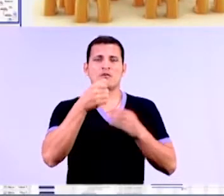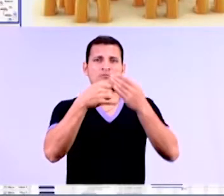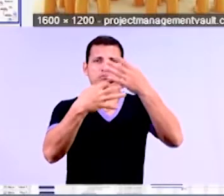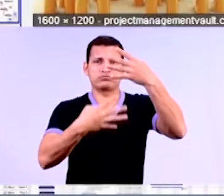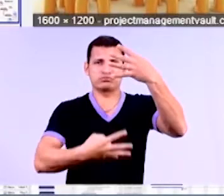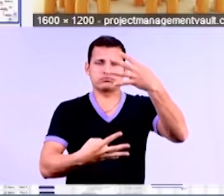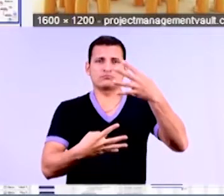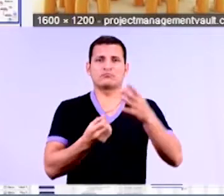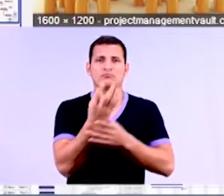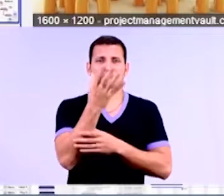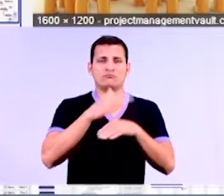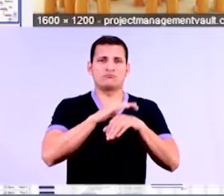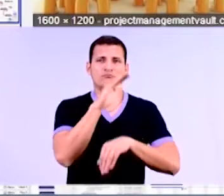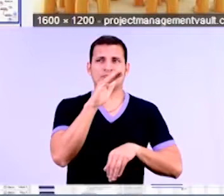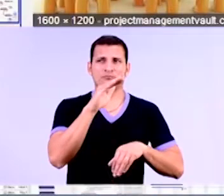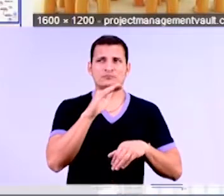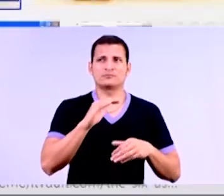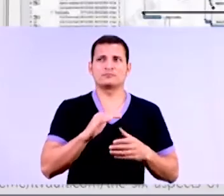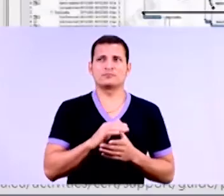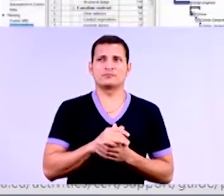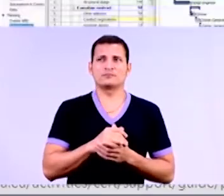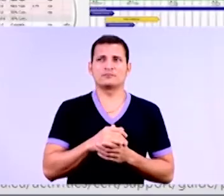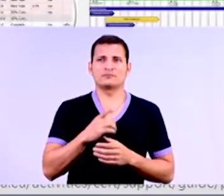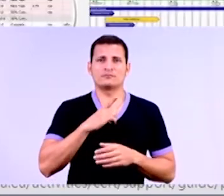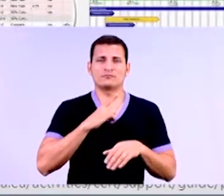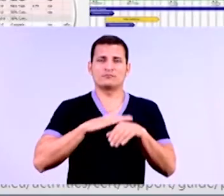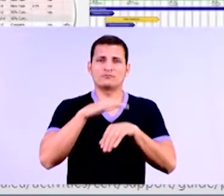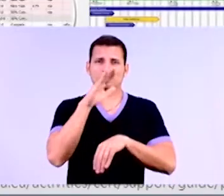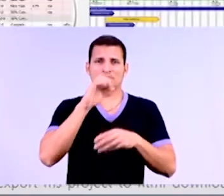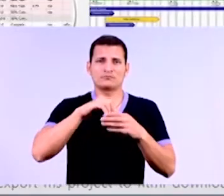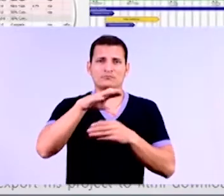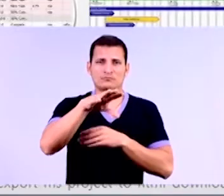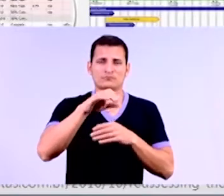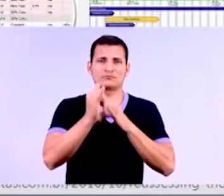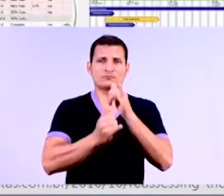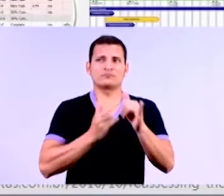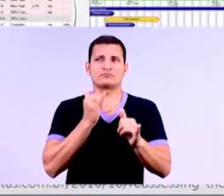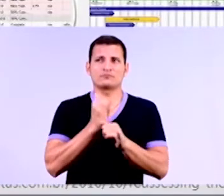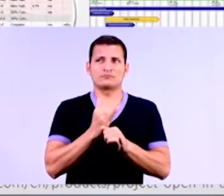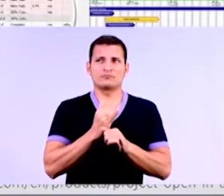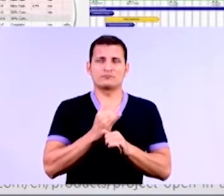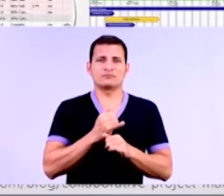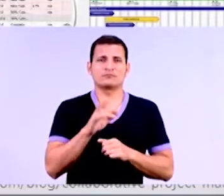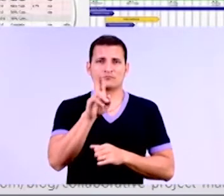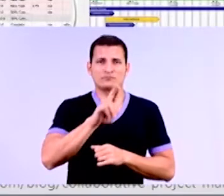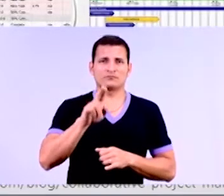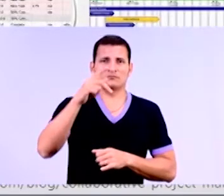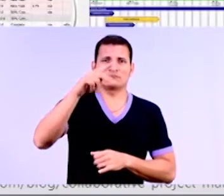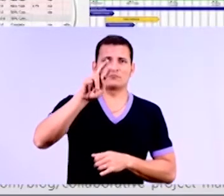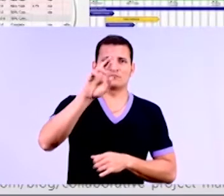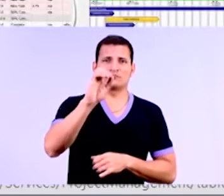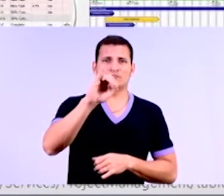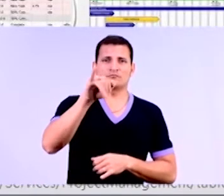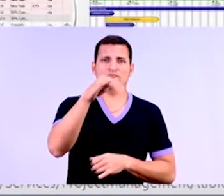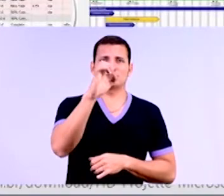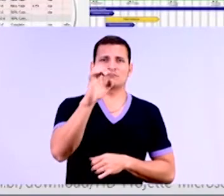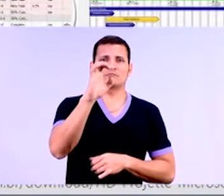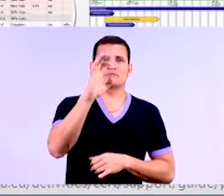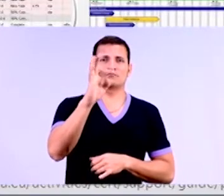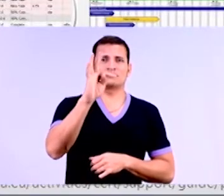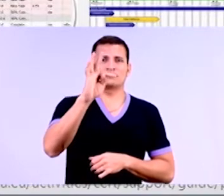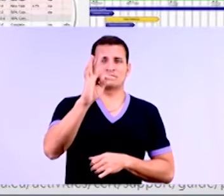que com a palavra projeto, né? Você tem muito mais conteúdo na internet usando project como base do que o projeto, que